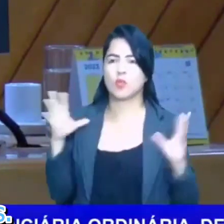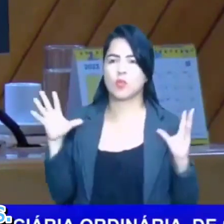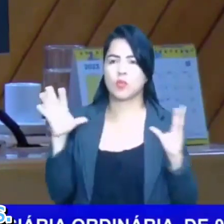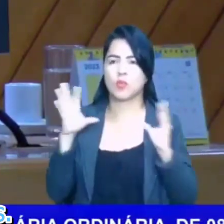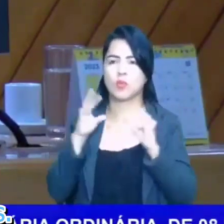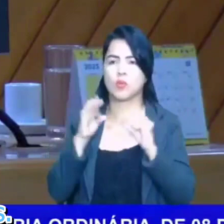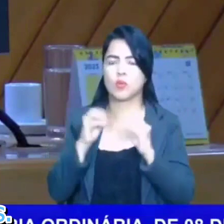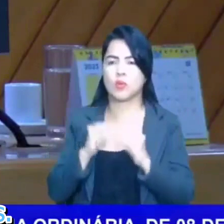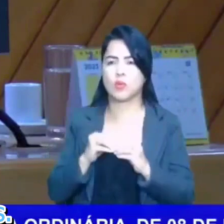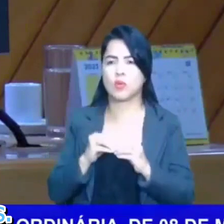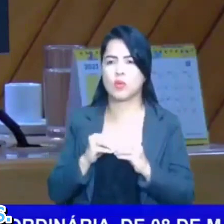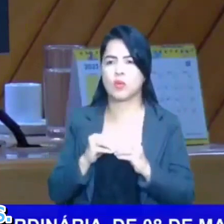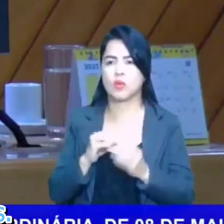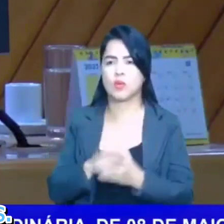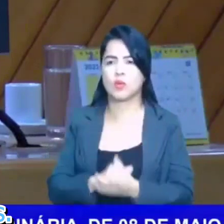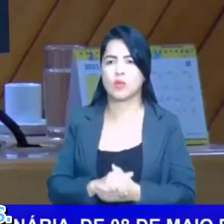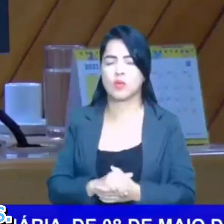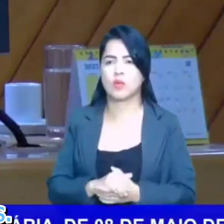resumidamente,